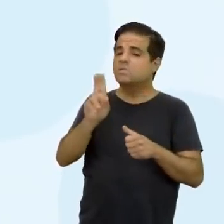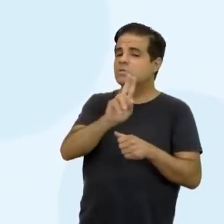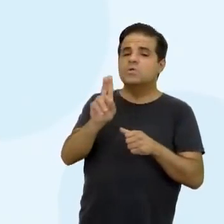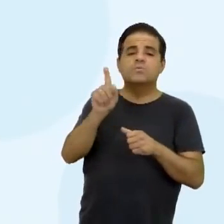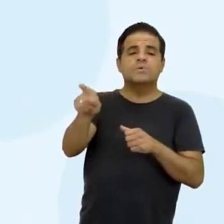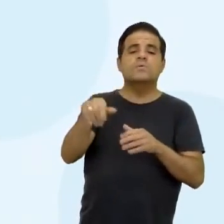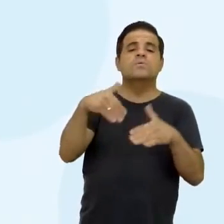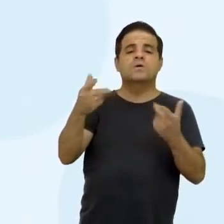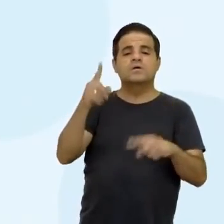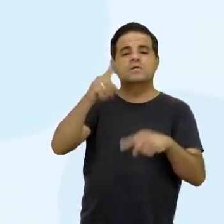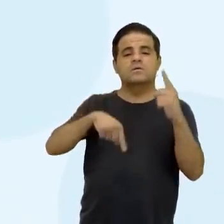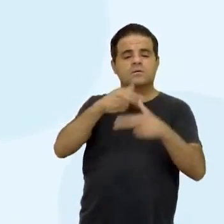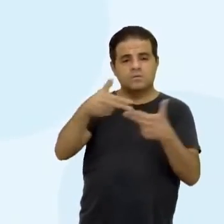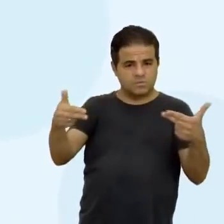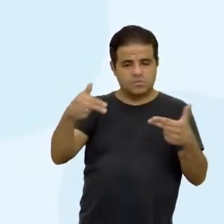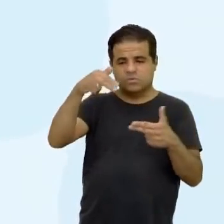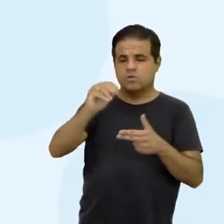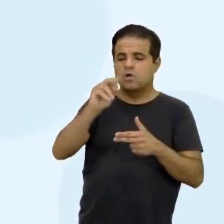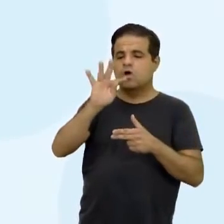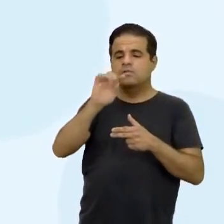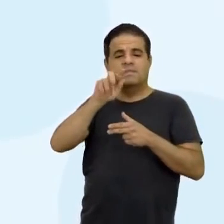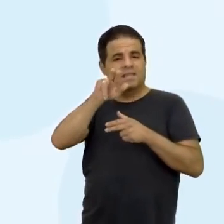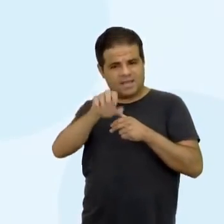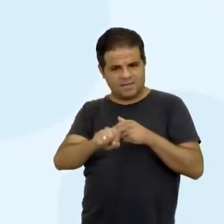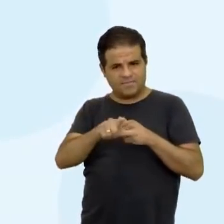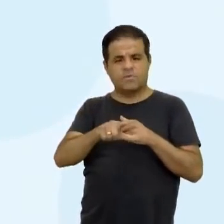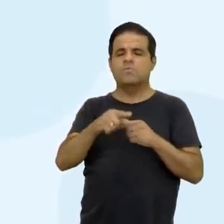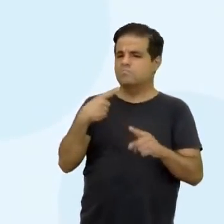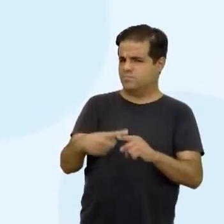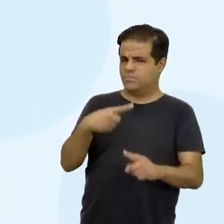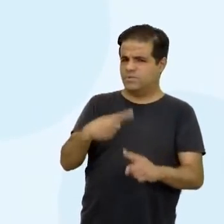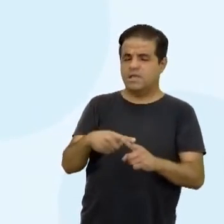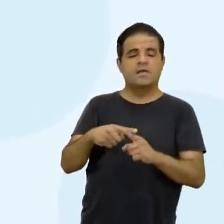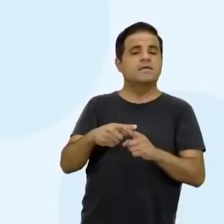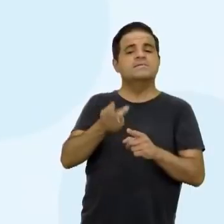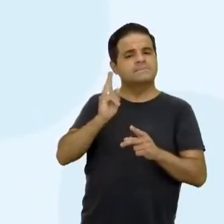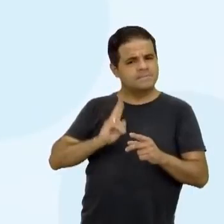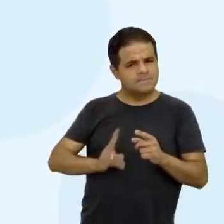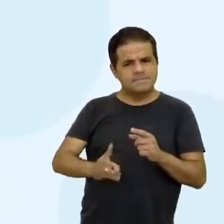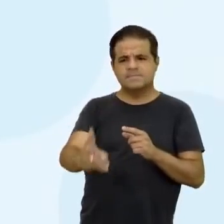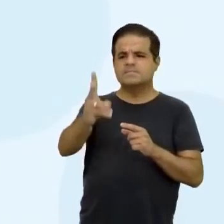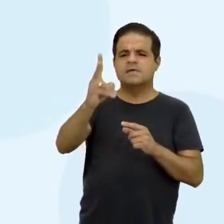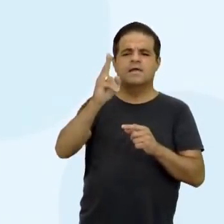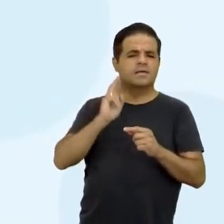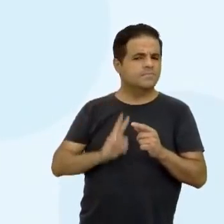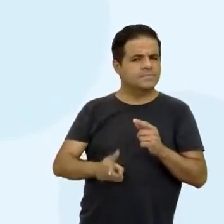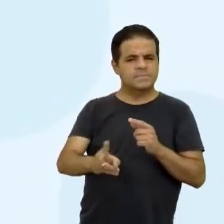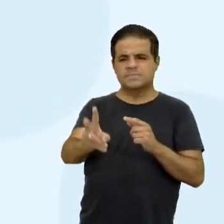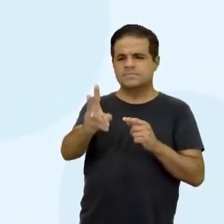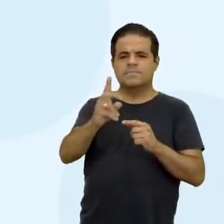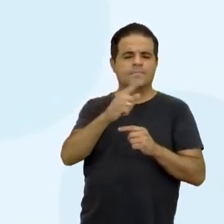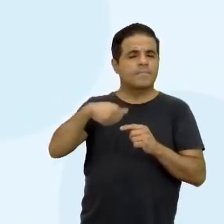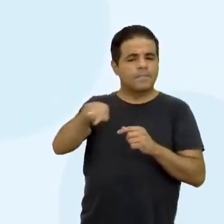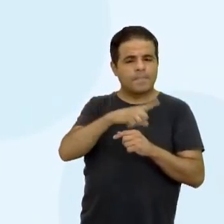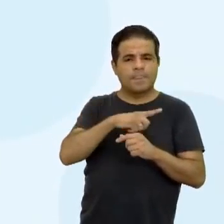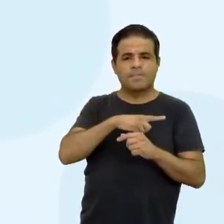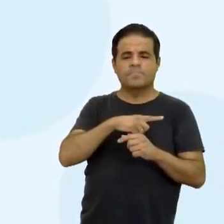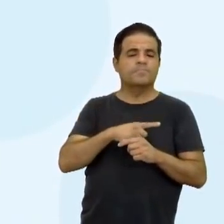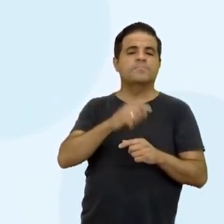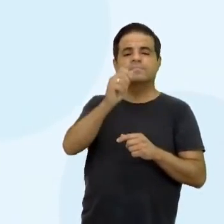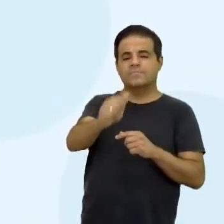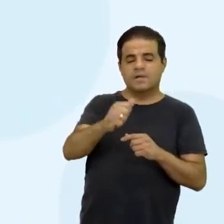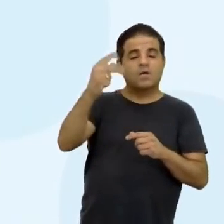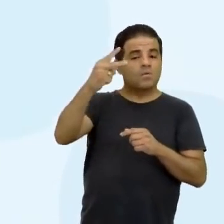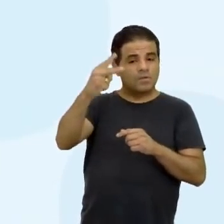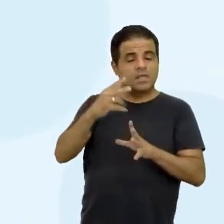isso é chamado de produto notável Por que que ele é produto notável sempre e agora a gente vai usar sempre que eu tenho